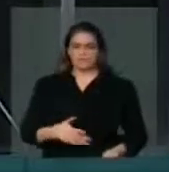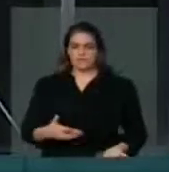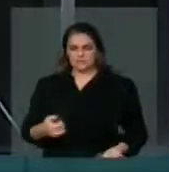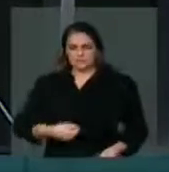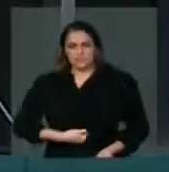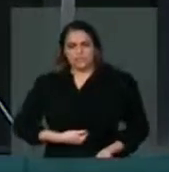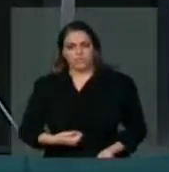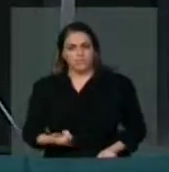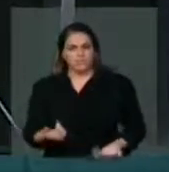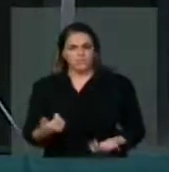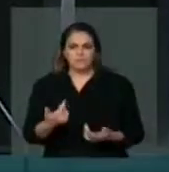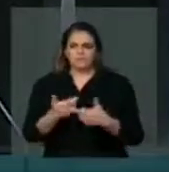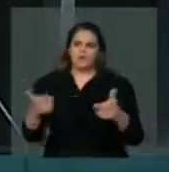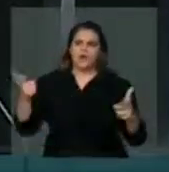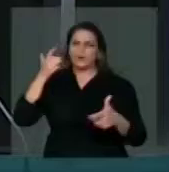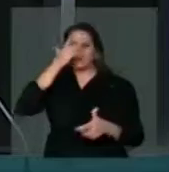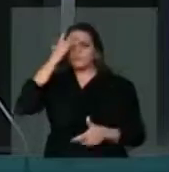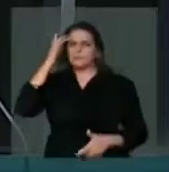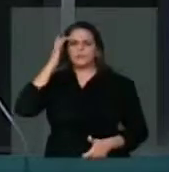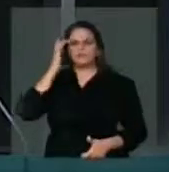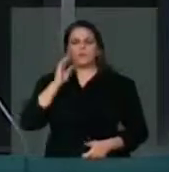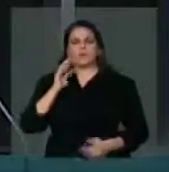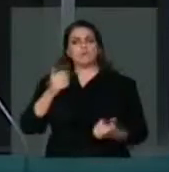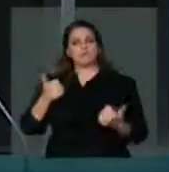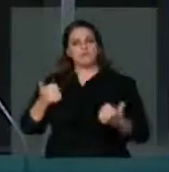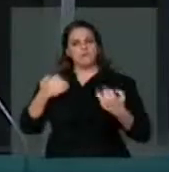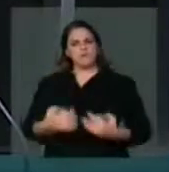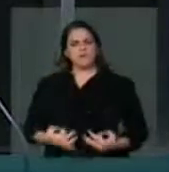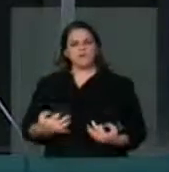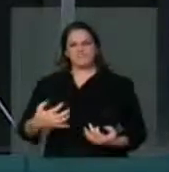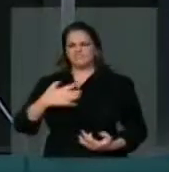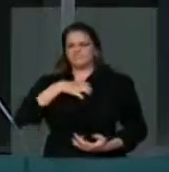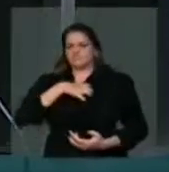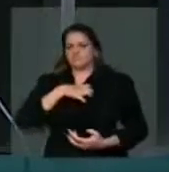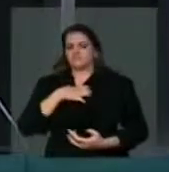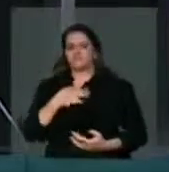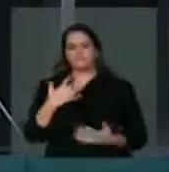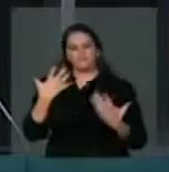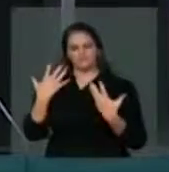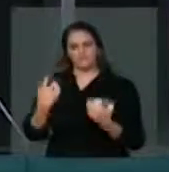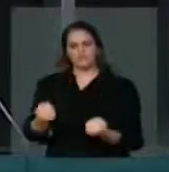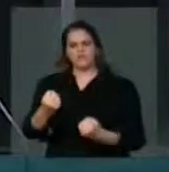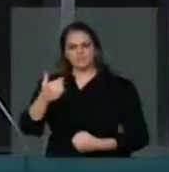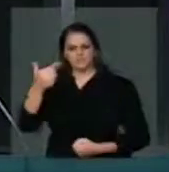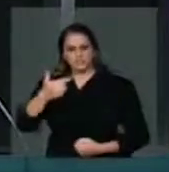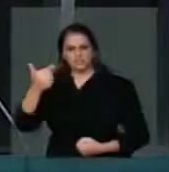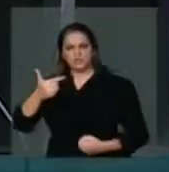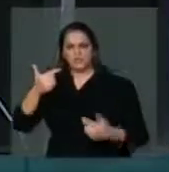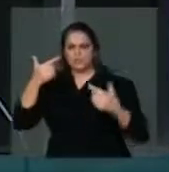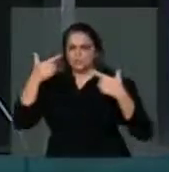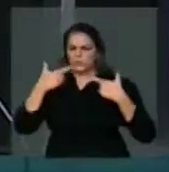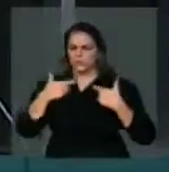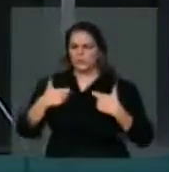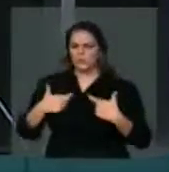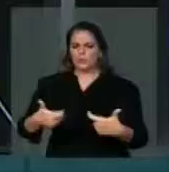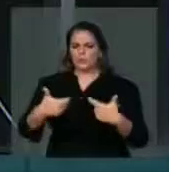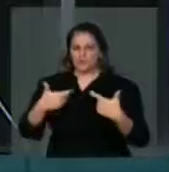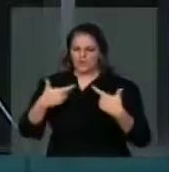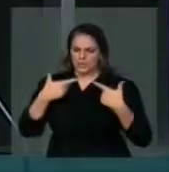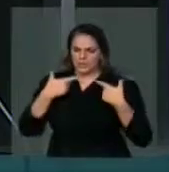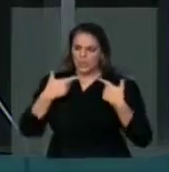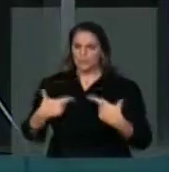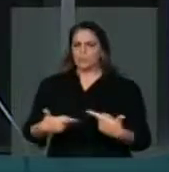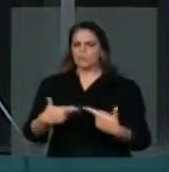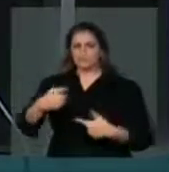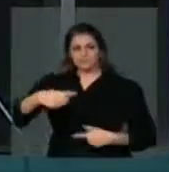da maioria das pessoas de bem desse país. Nós vamos sim para o segundo round. Nós vamos para o segundo turno. Mudem